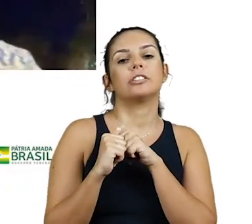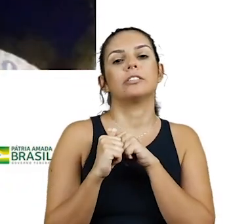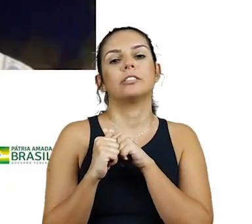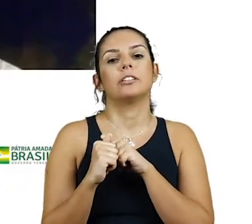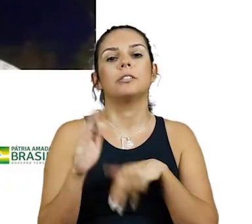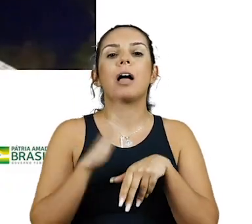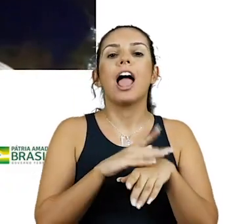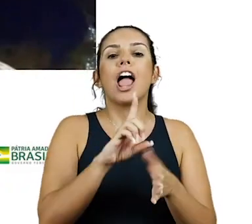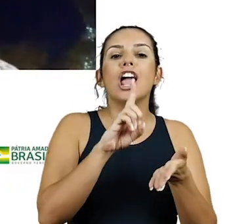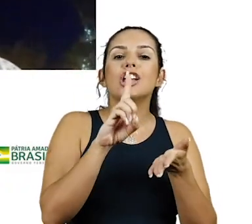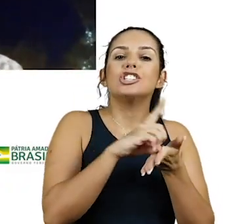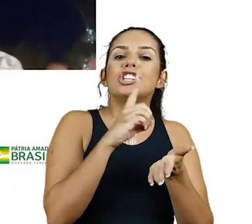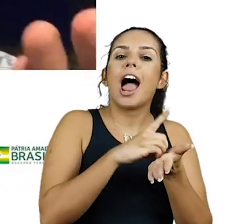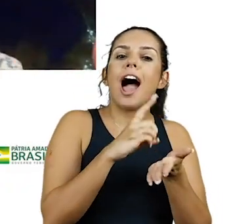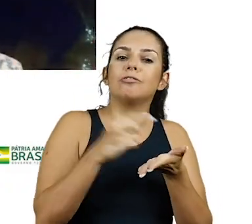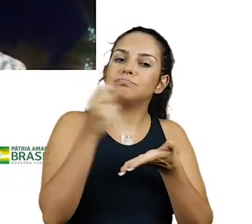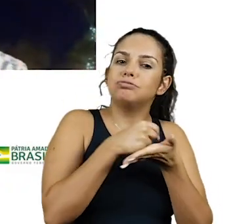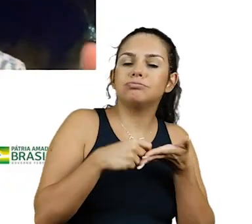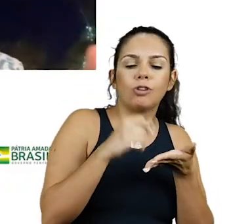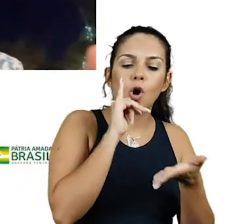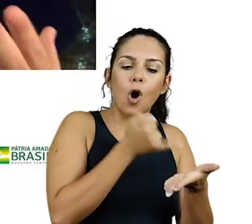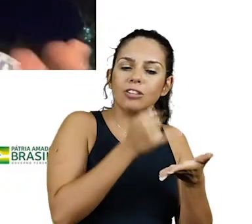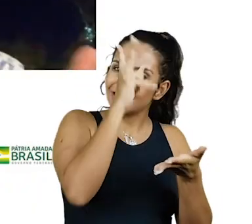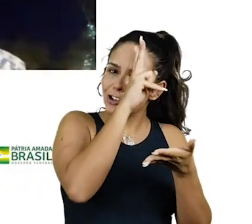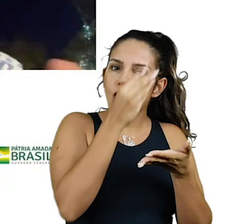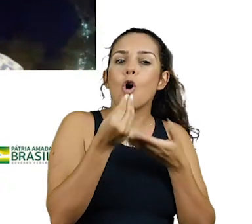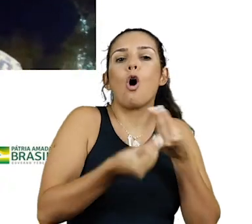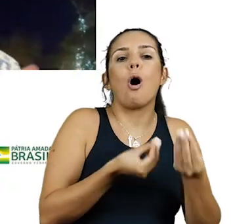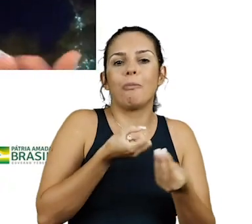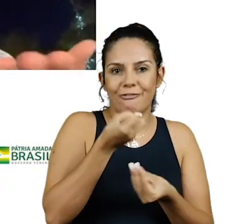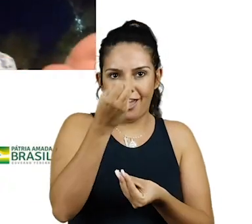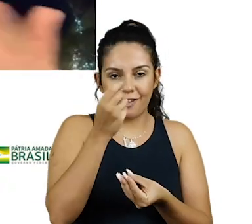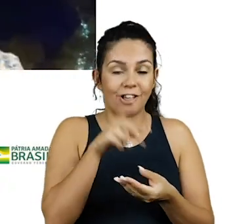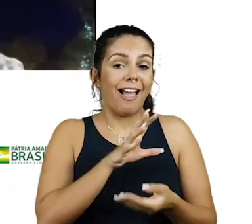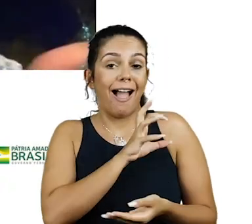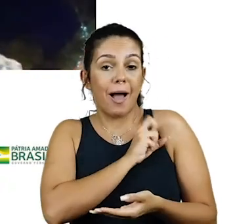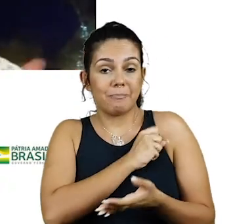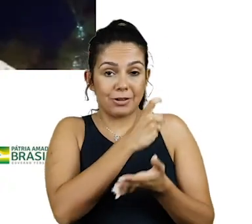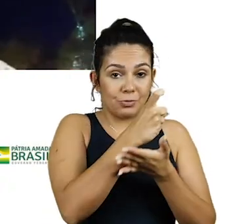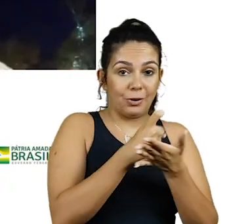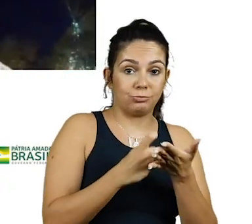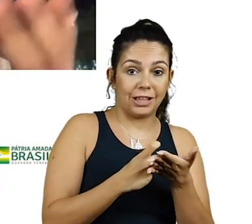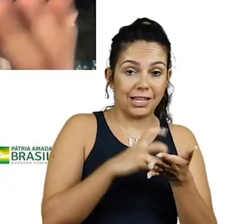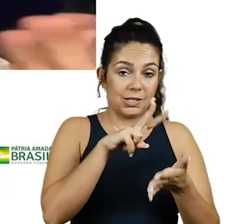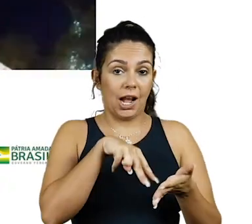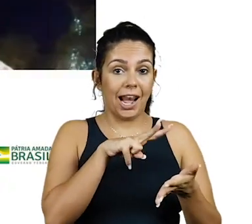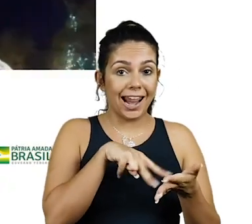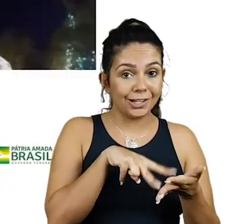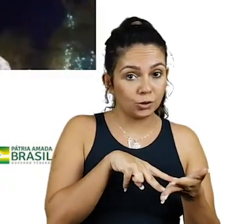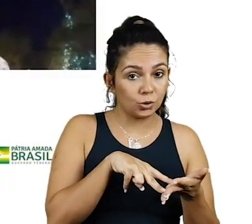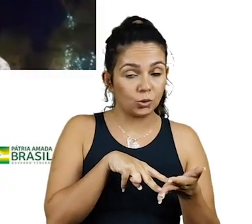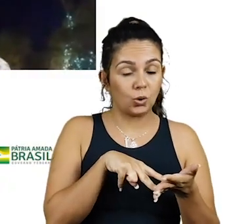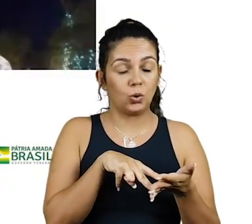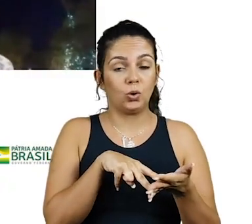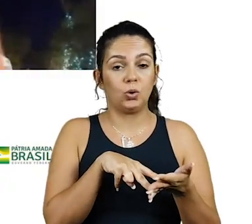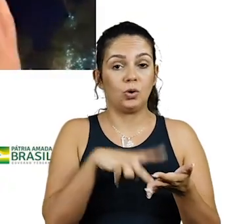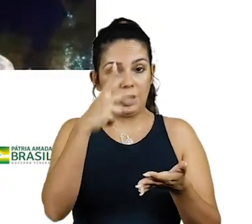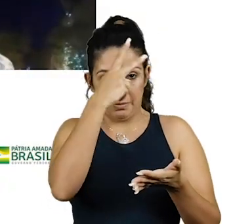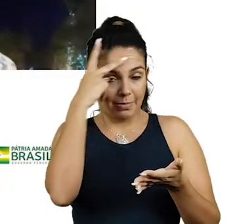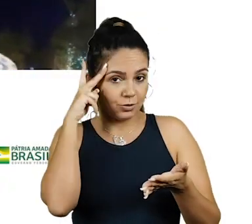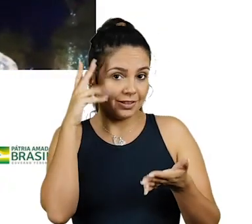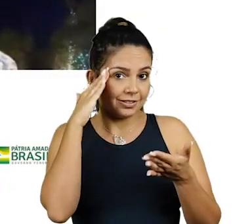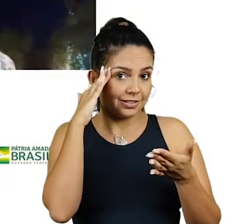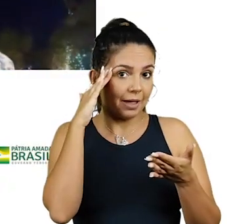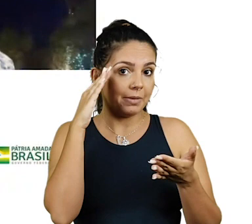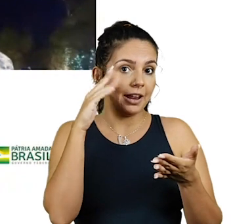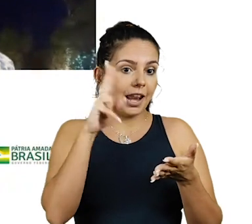mais um diário de viagem ali. Essa paixão pelo texto, que você, como leitor, e obviamente uma pessoa que tem uma